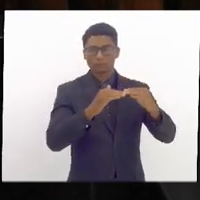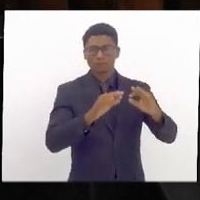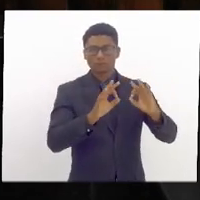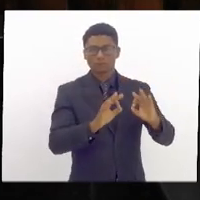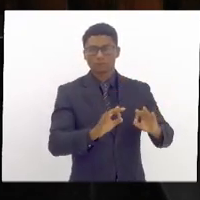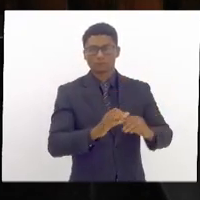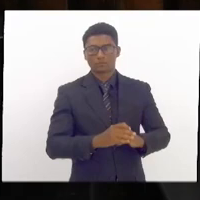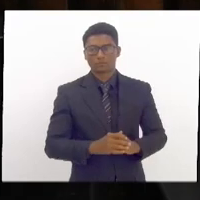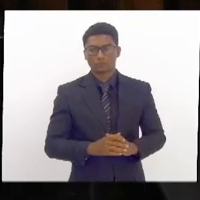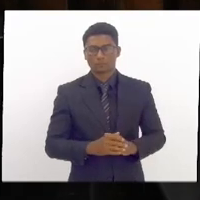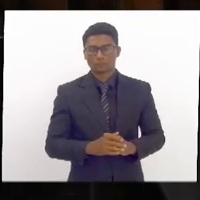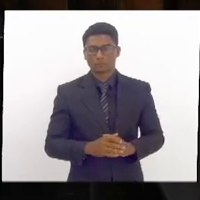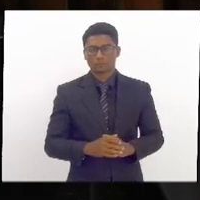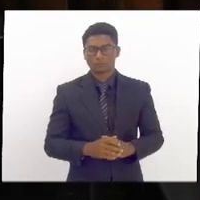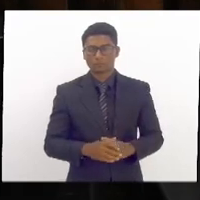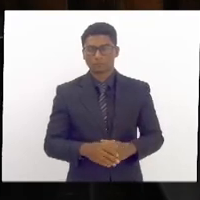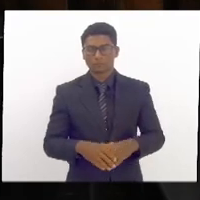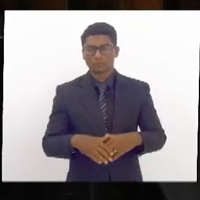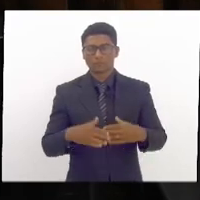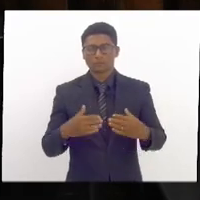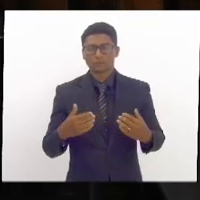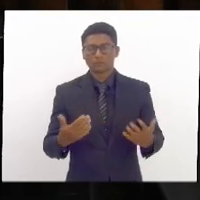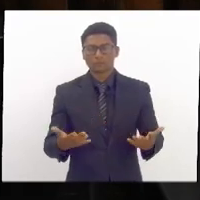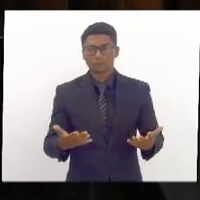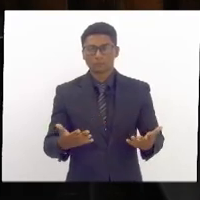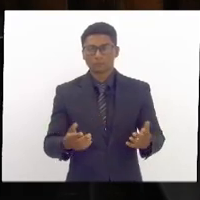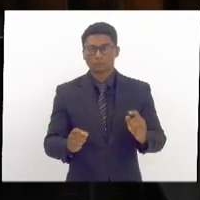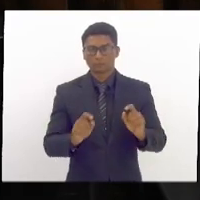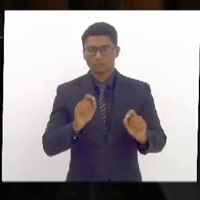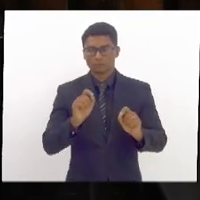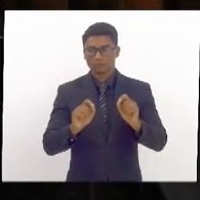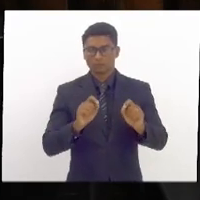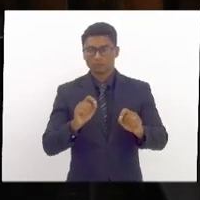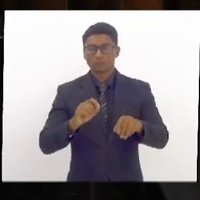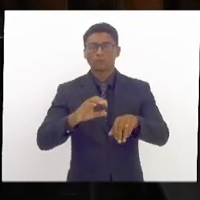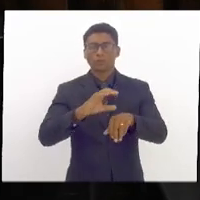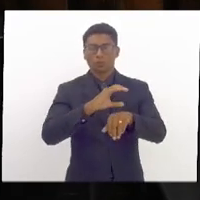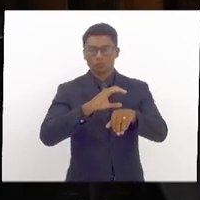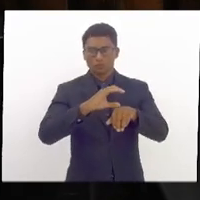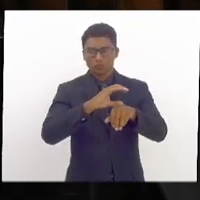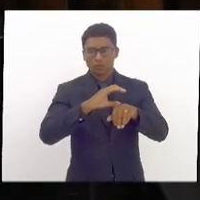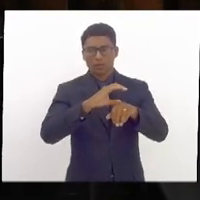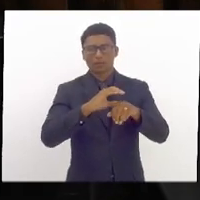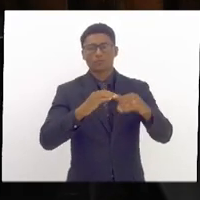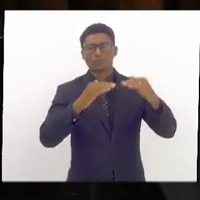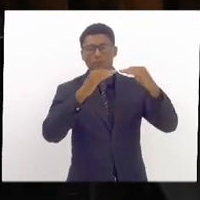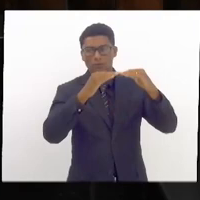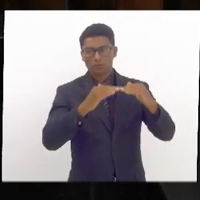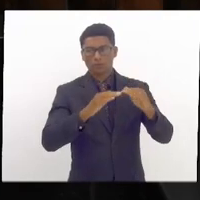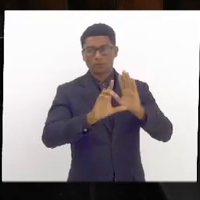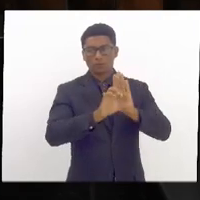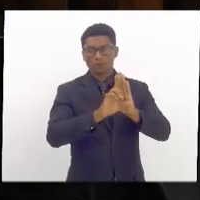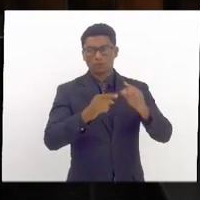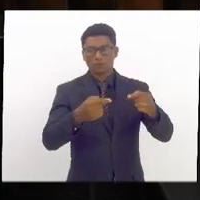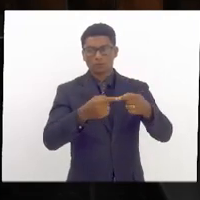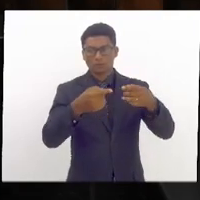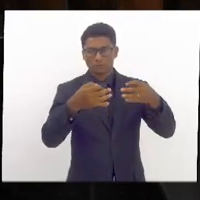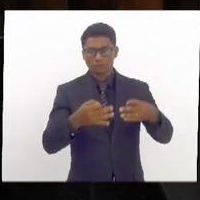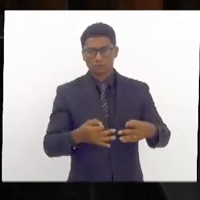ao recurso extraordinário, assentando a constitucionalidade da lei